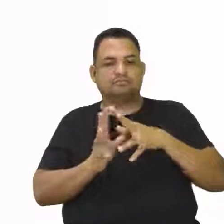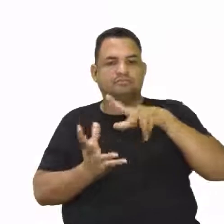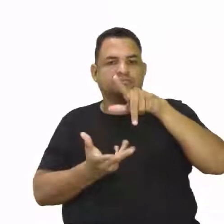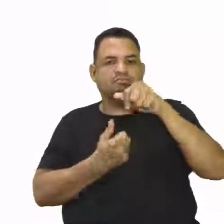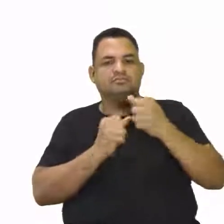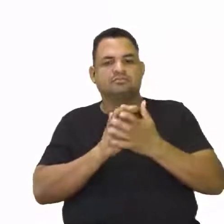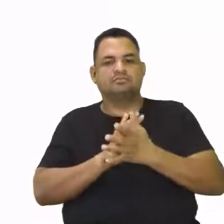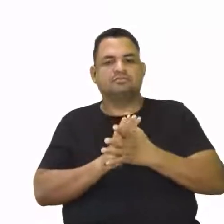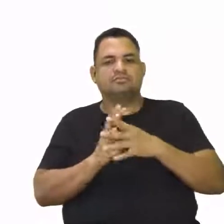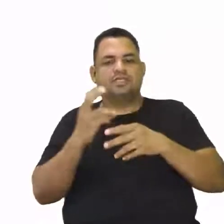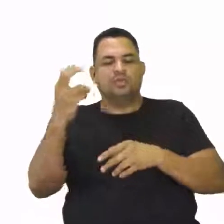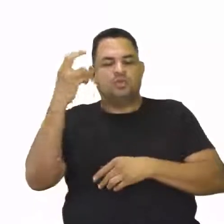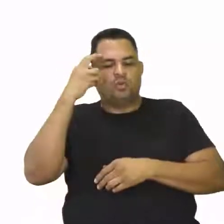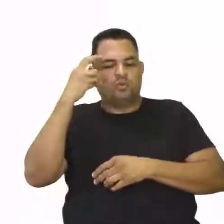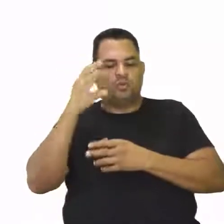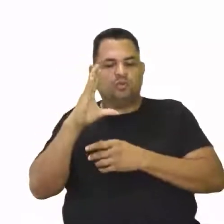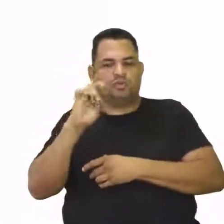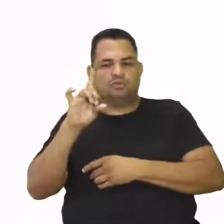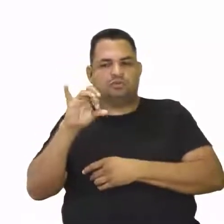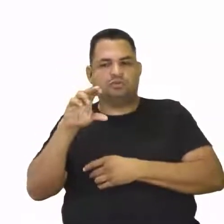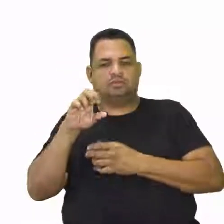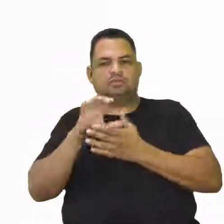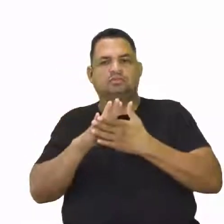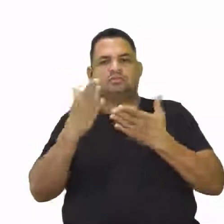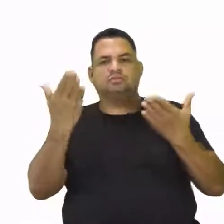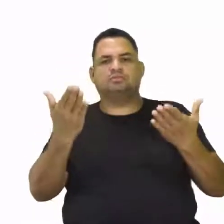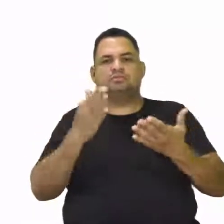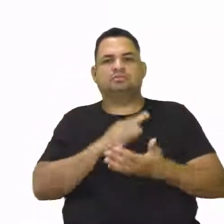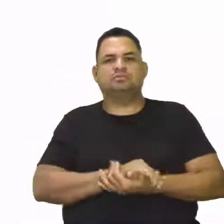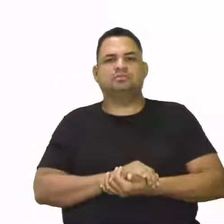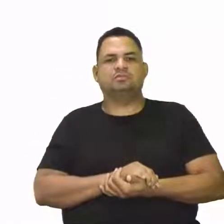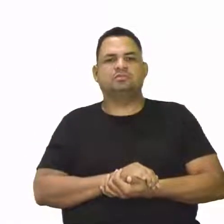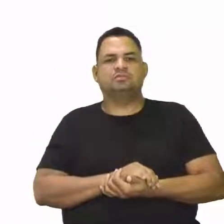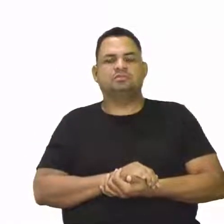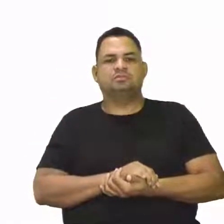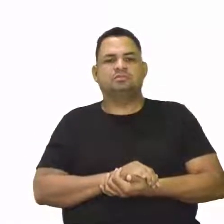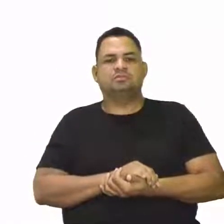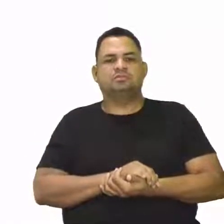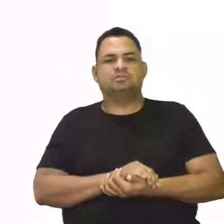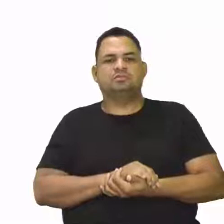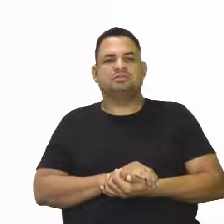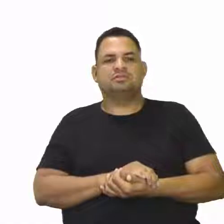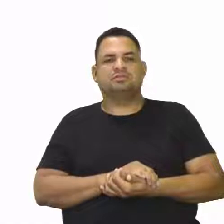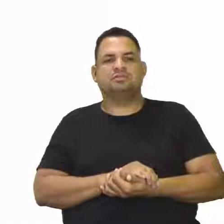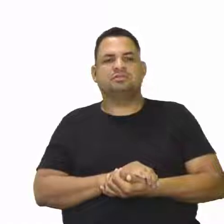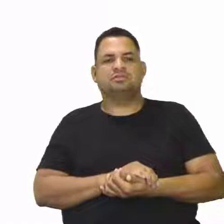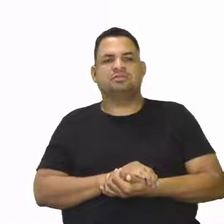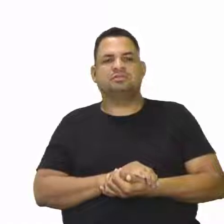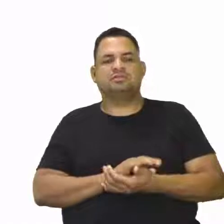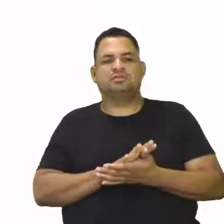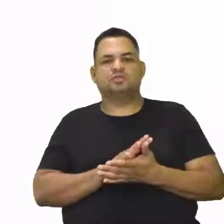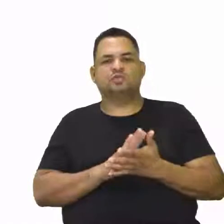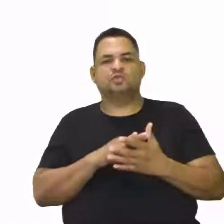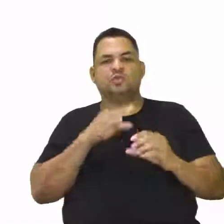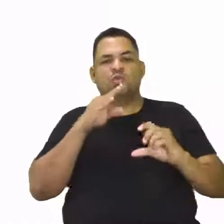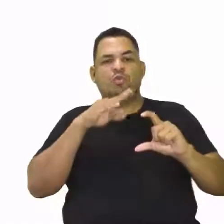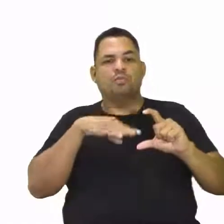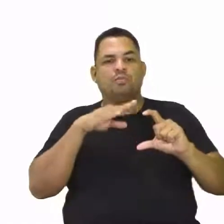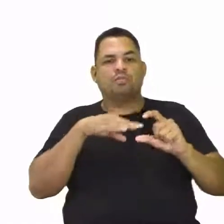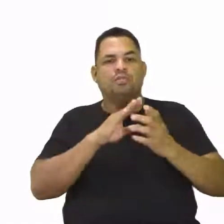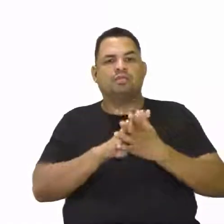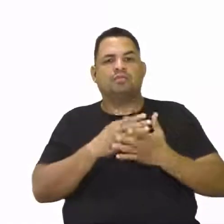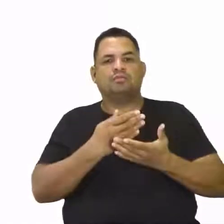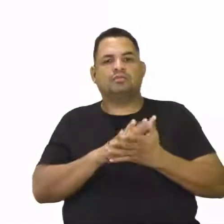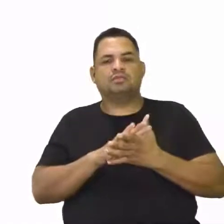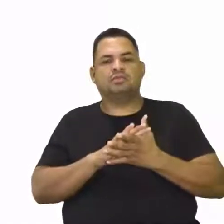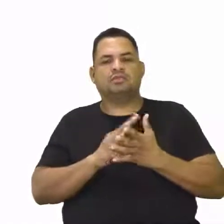cultura ocidental, apresentada por Frei Bartolomé Arrasola, e o da mítica pré-hispânica, apresentada pela